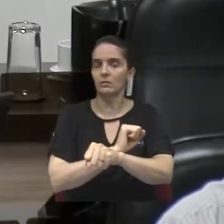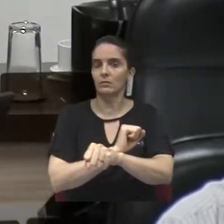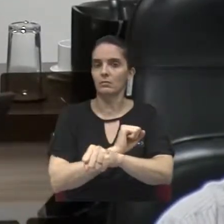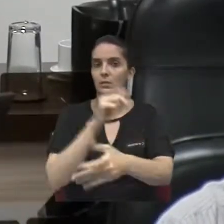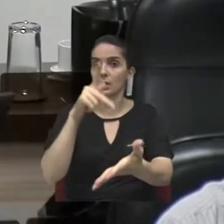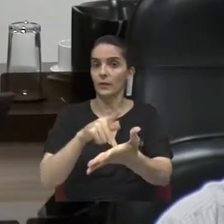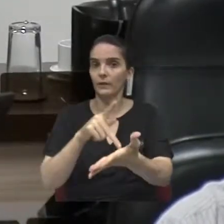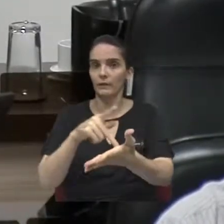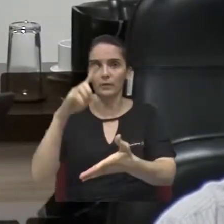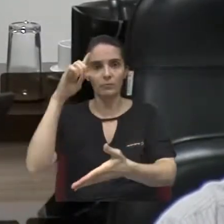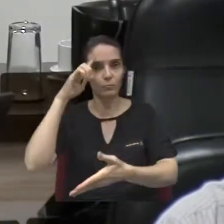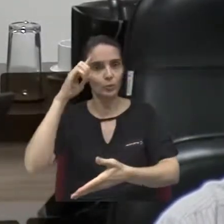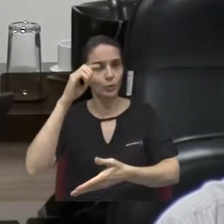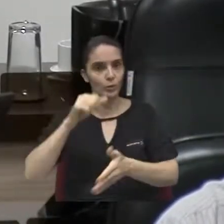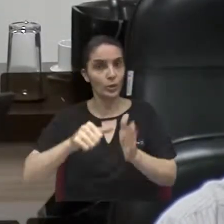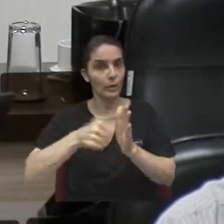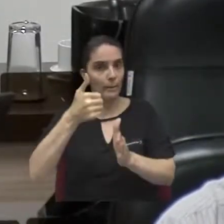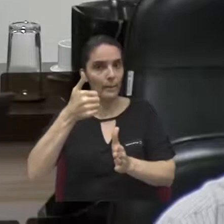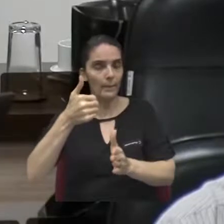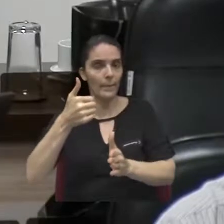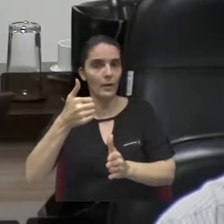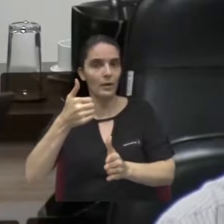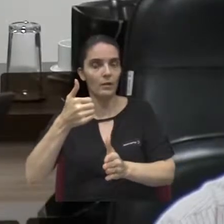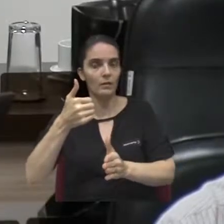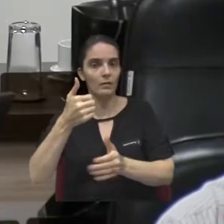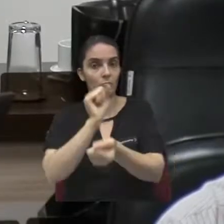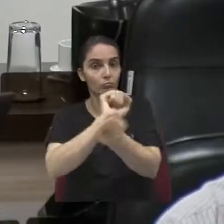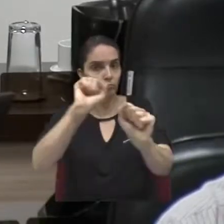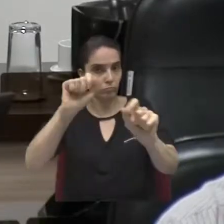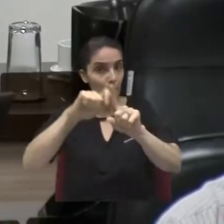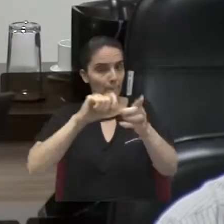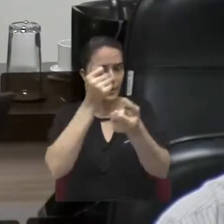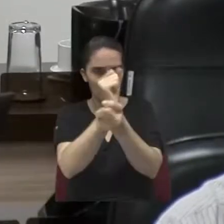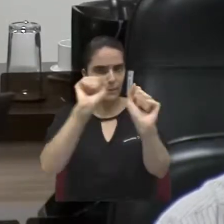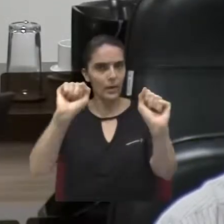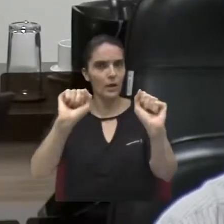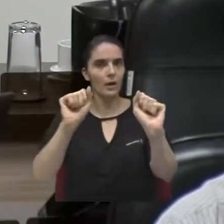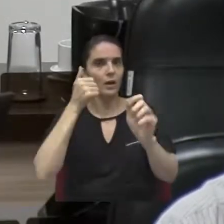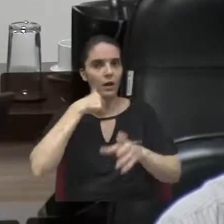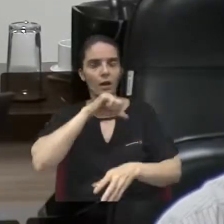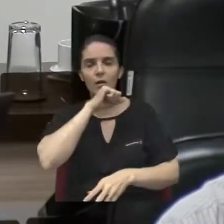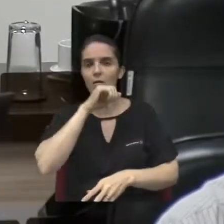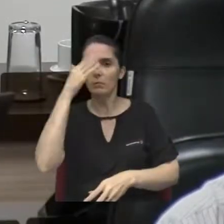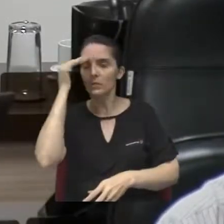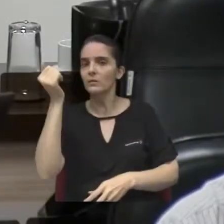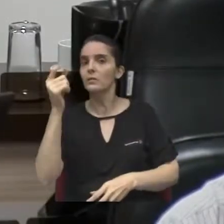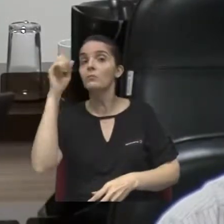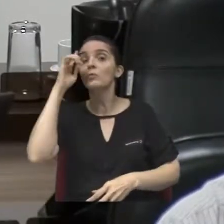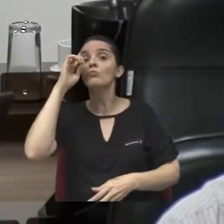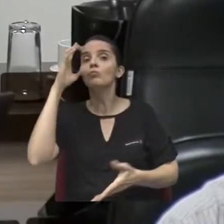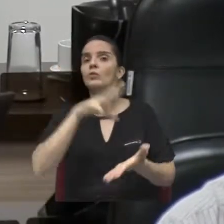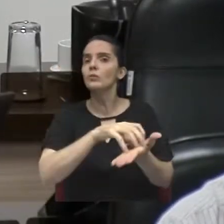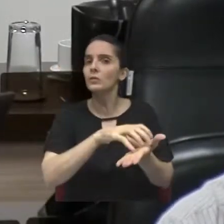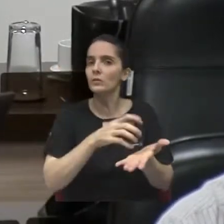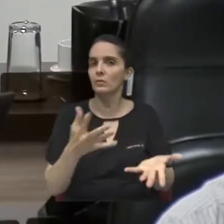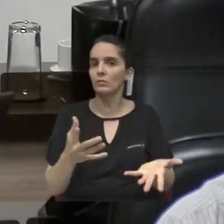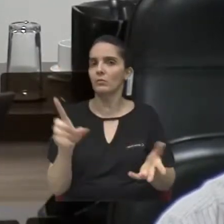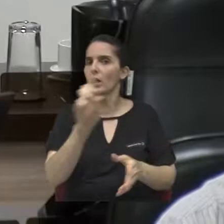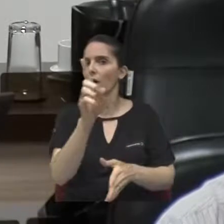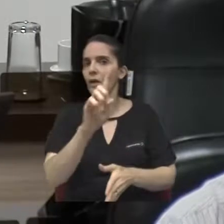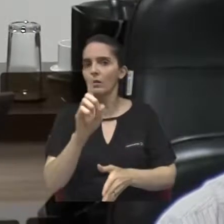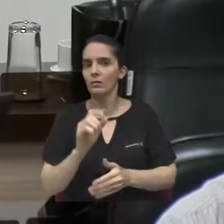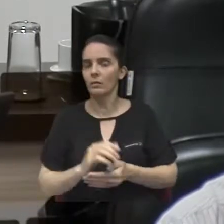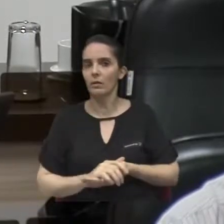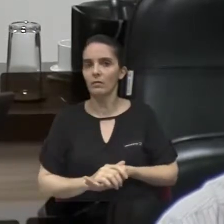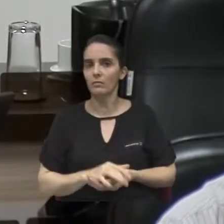do dia 1º de maio, essas mães possam ter uma segurança sequer de uma inscrição. E não de uma vaga em creche,